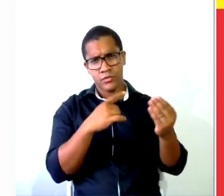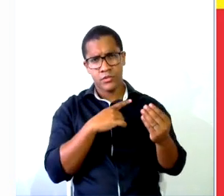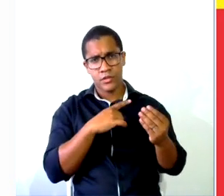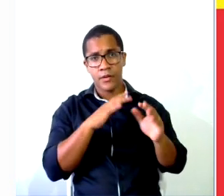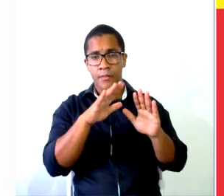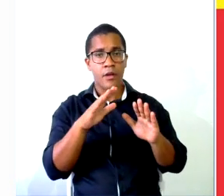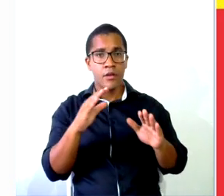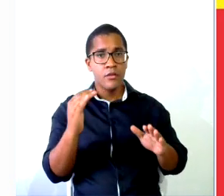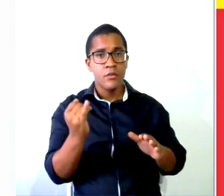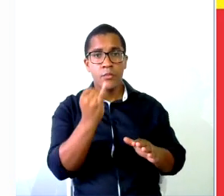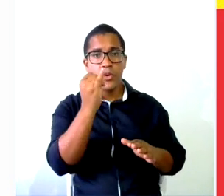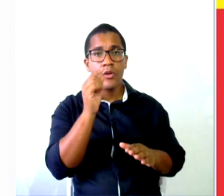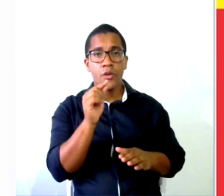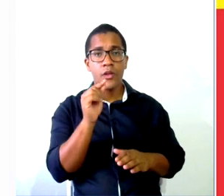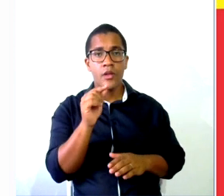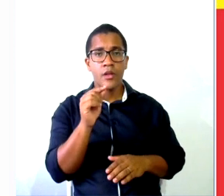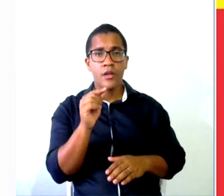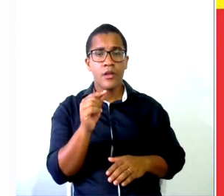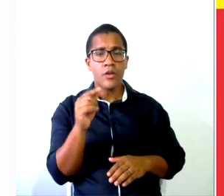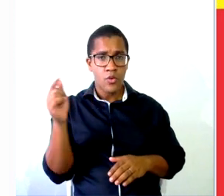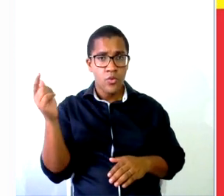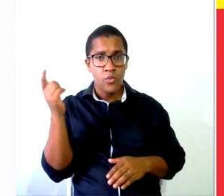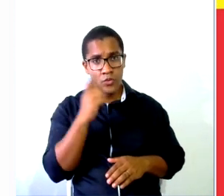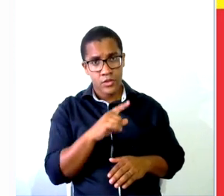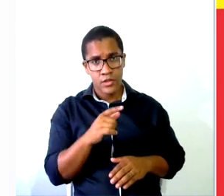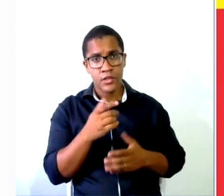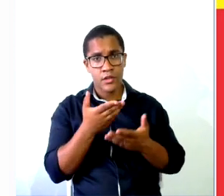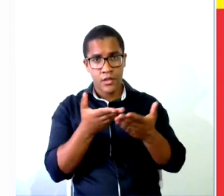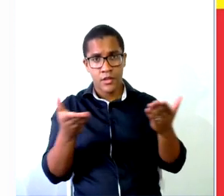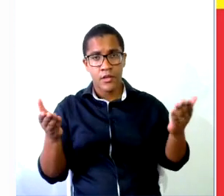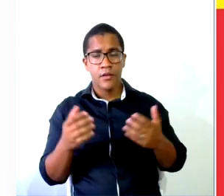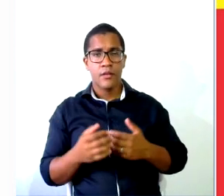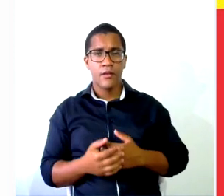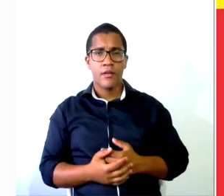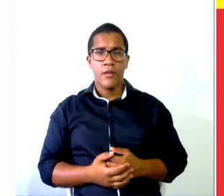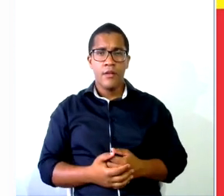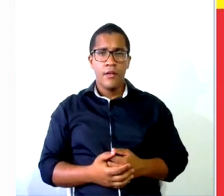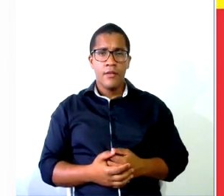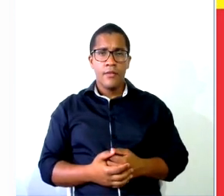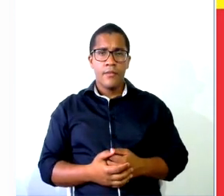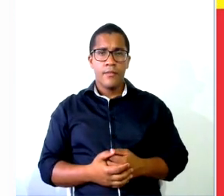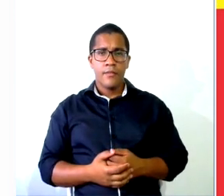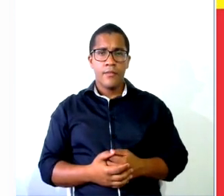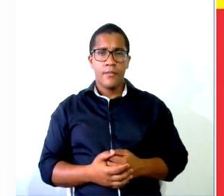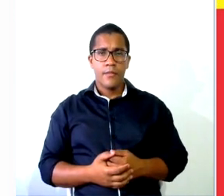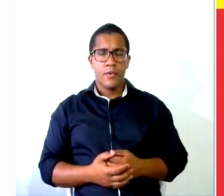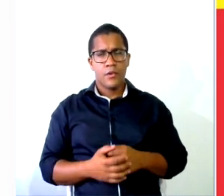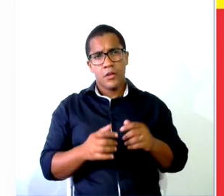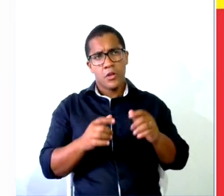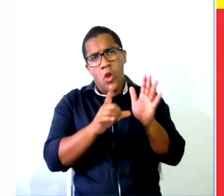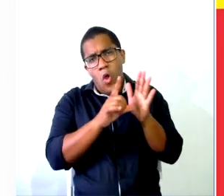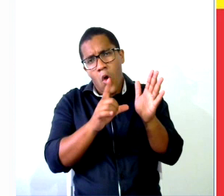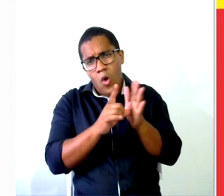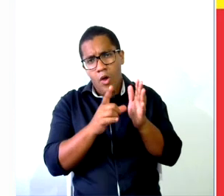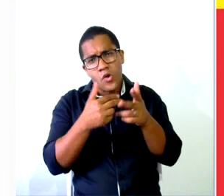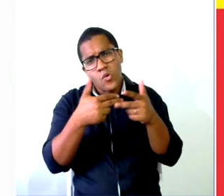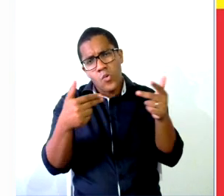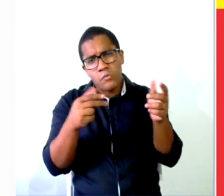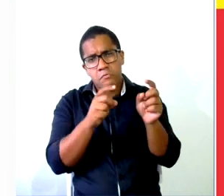ideal era que se conseguisse, mas se conseguisse um estabelecimento de pequenos negócios